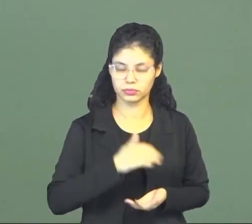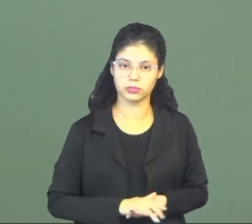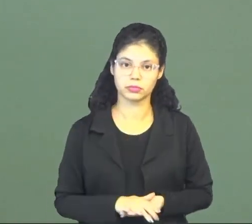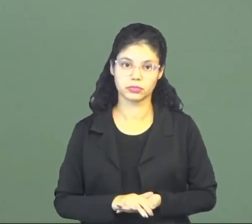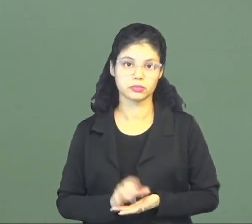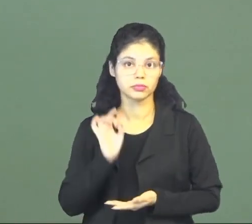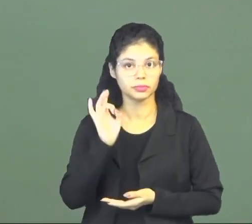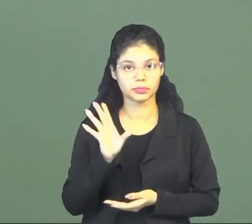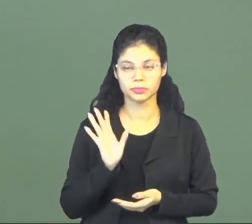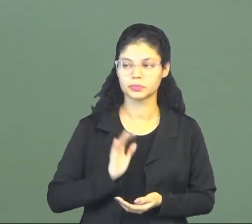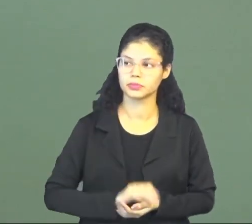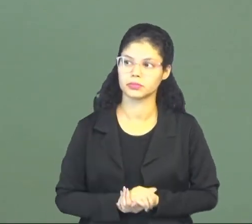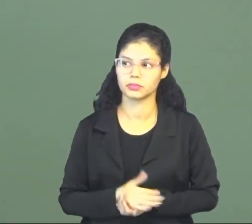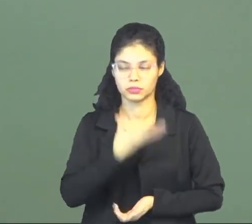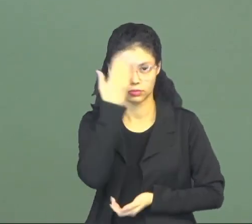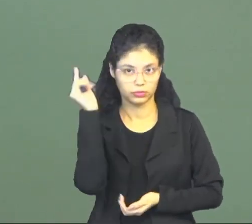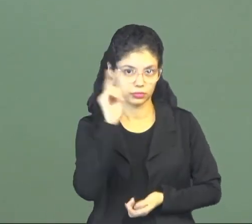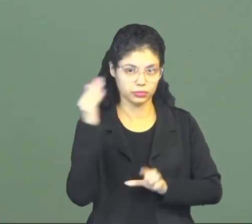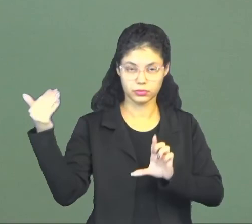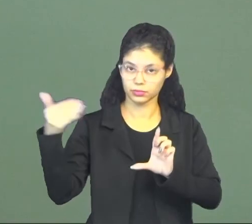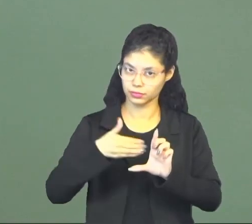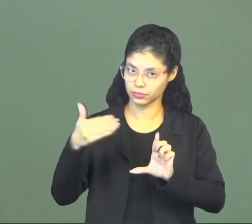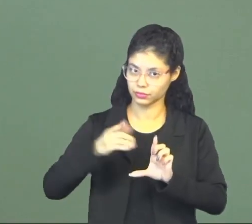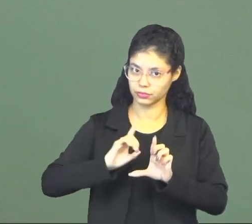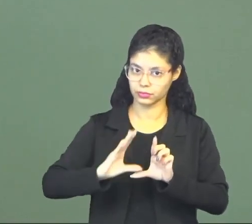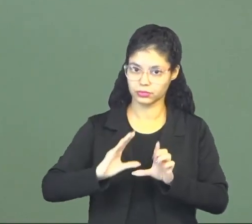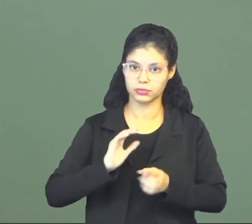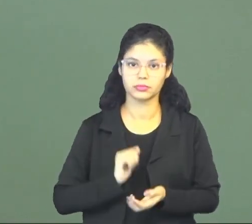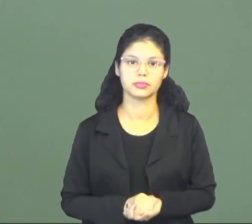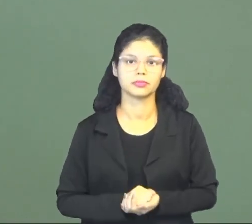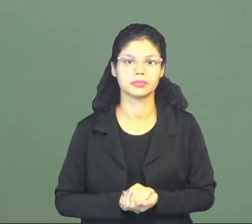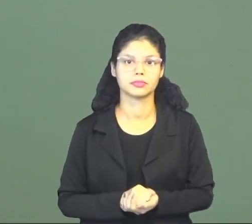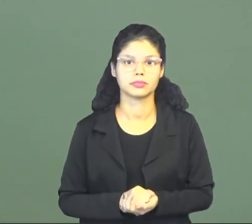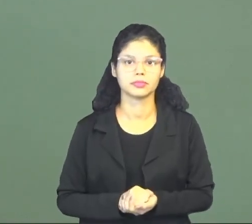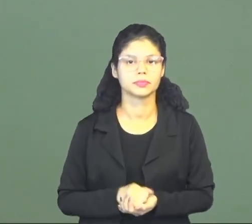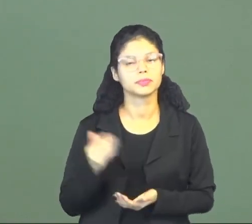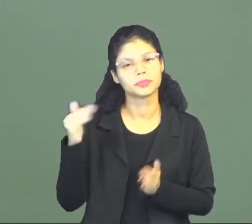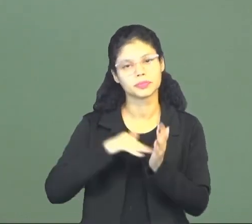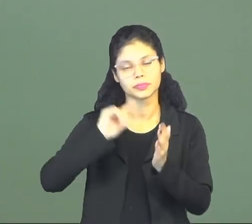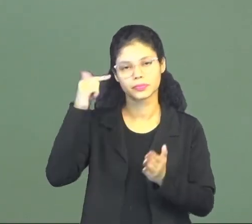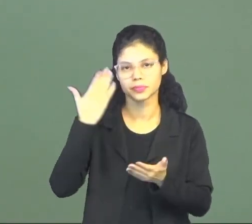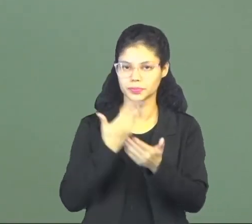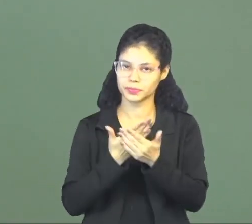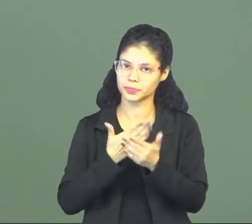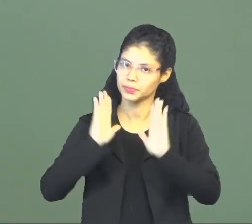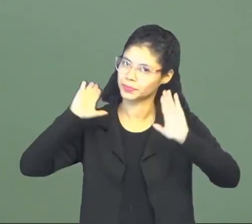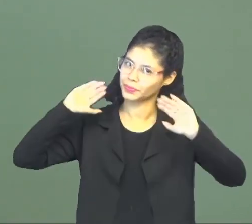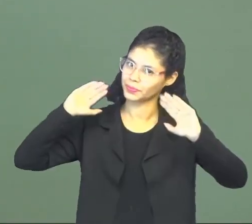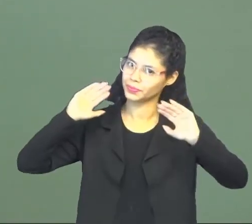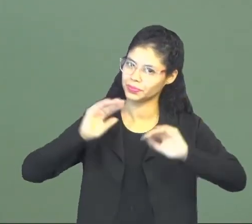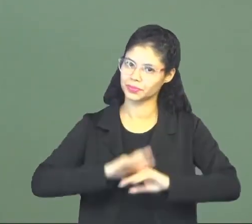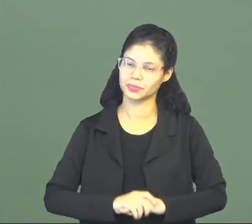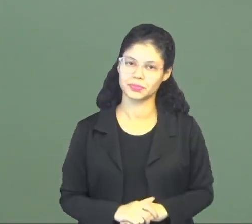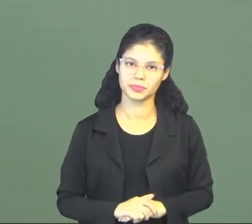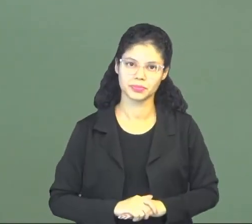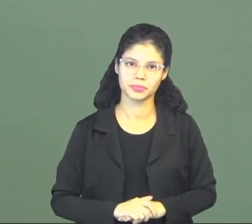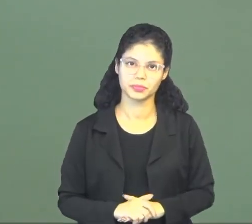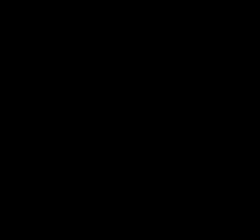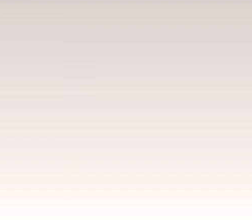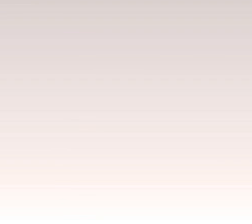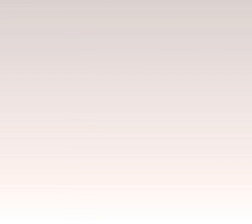Bom, por hoje é só. Não esqueça de acessar a nossa plataforma Eduque e até a próxima aula. Até mais.